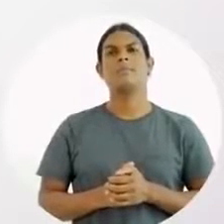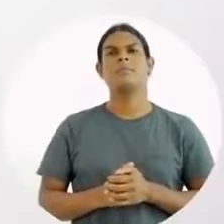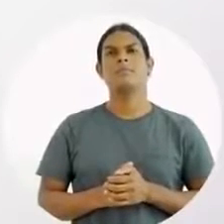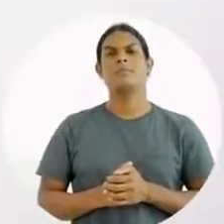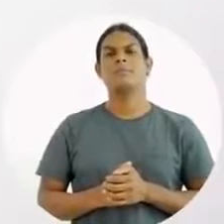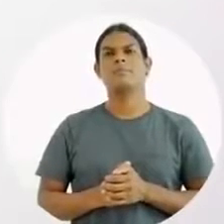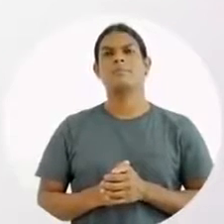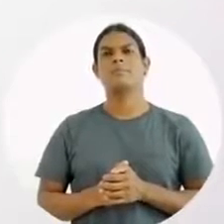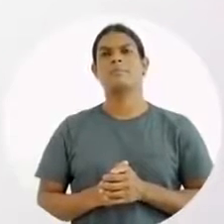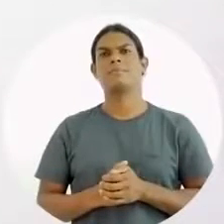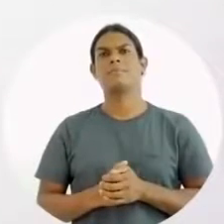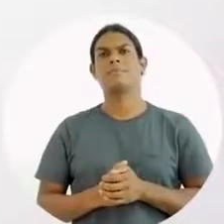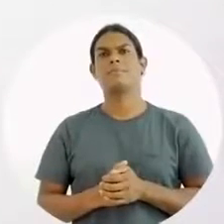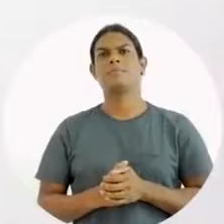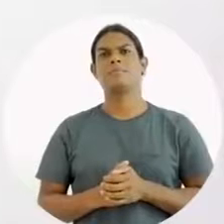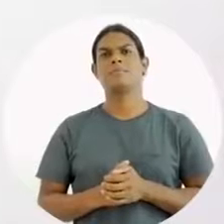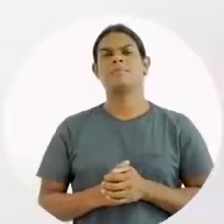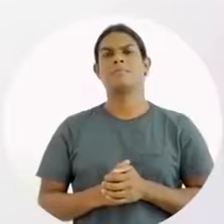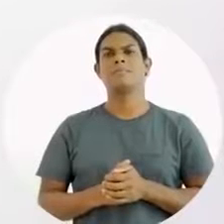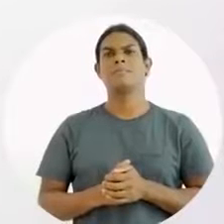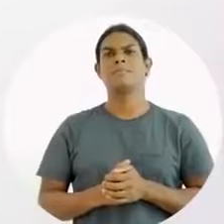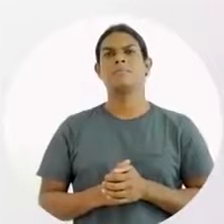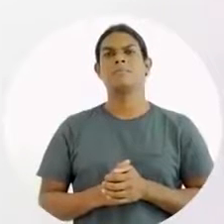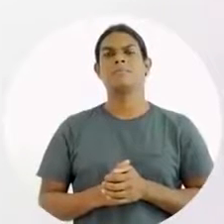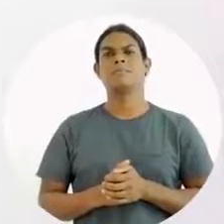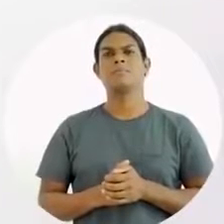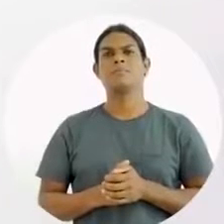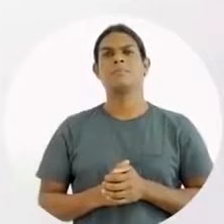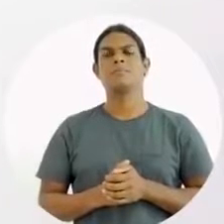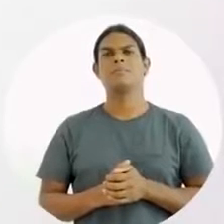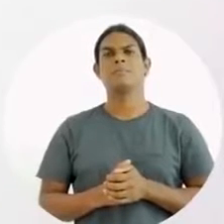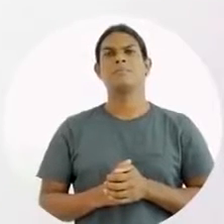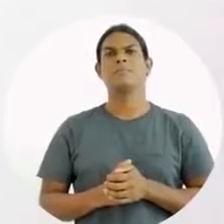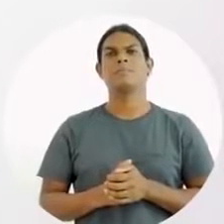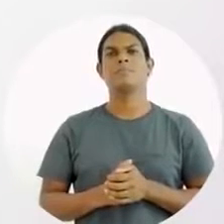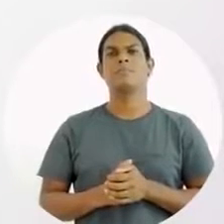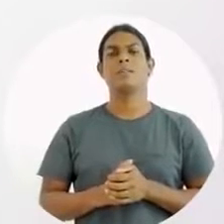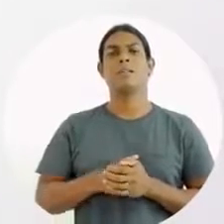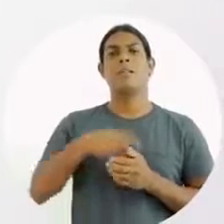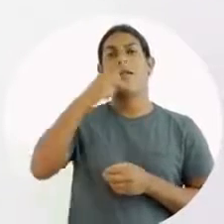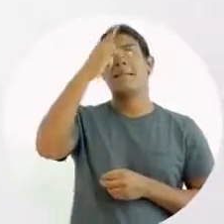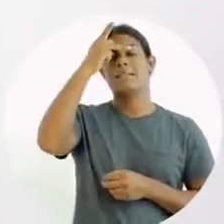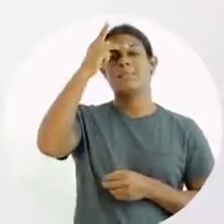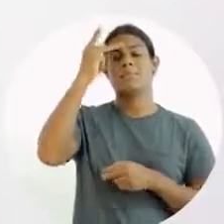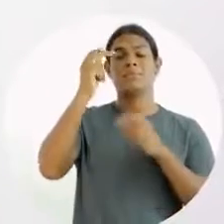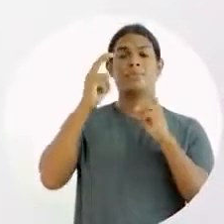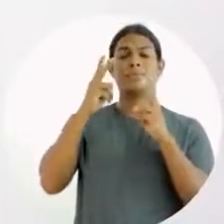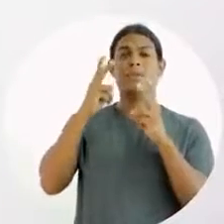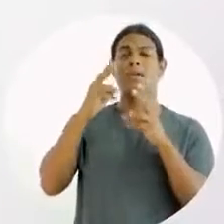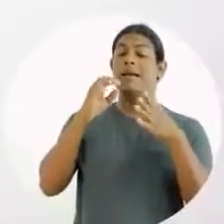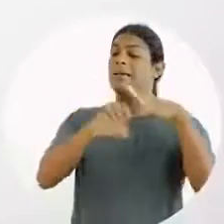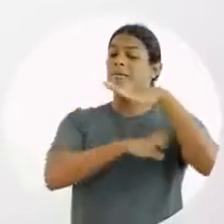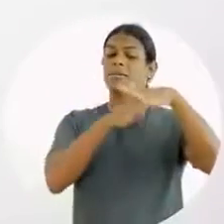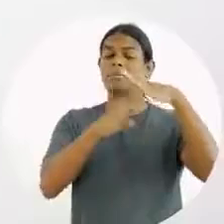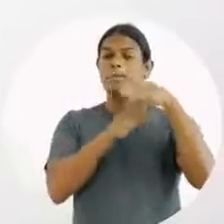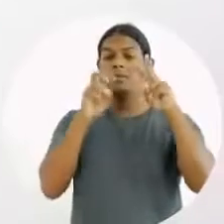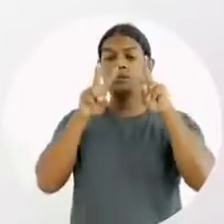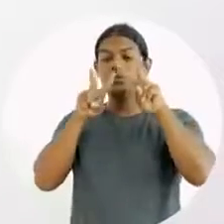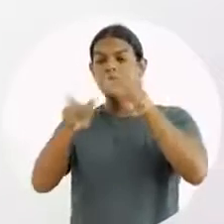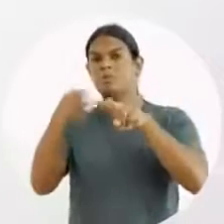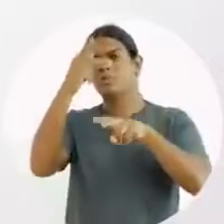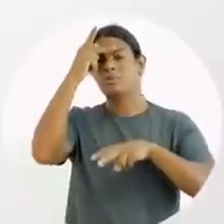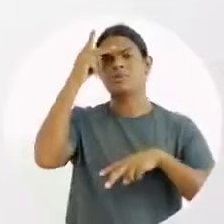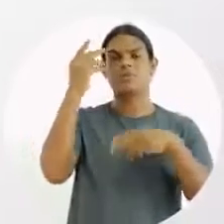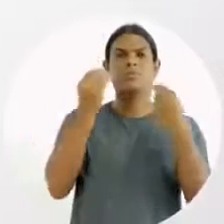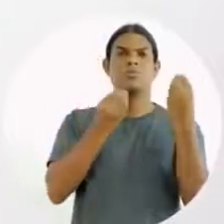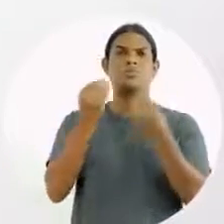conflitos nessa primeira era. Essa primeira era entendia as pessoas como um recurso. Do mesmo jeito que eu tenho